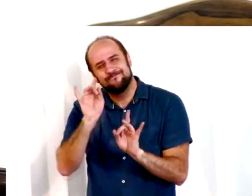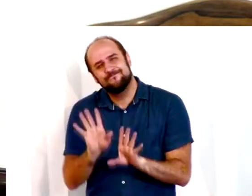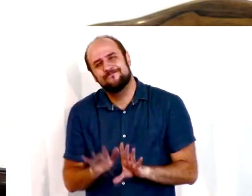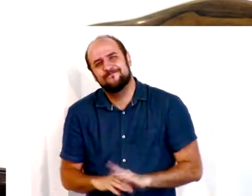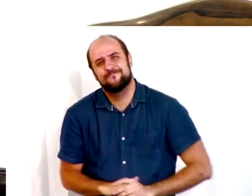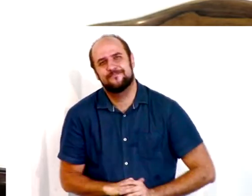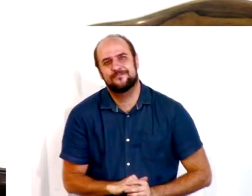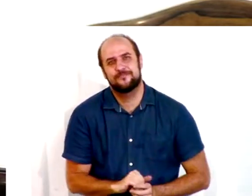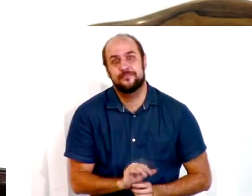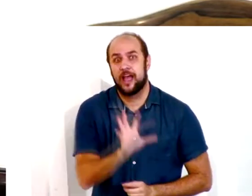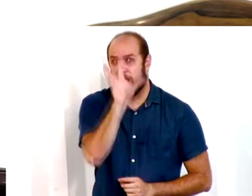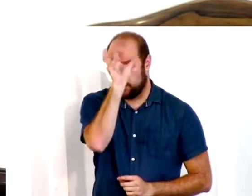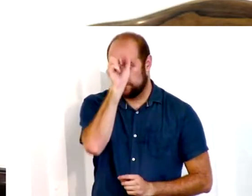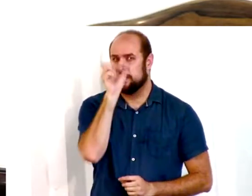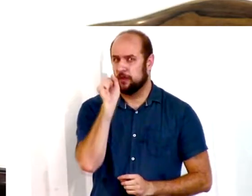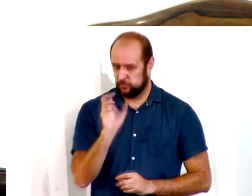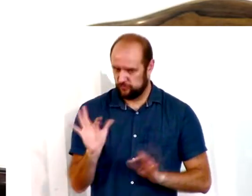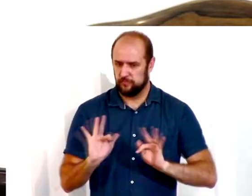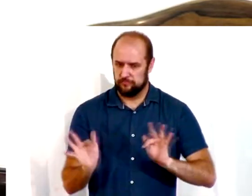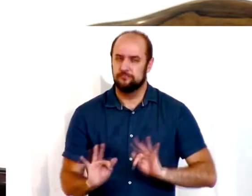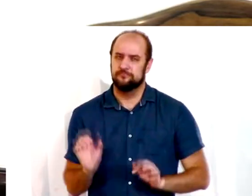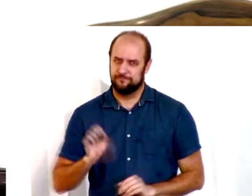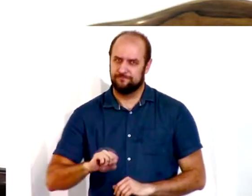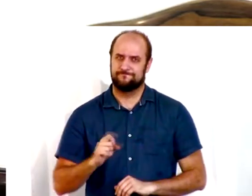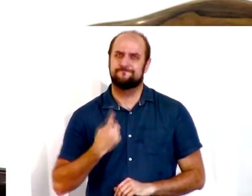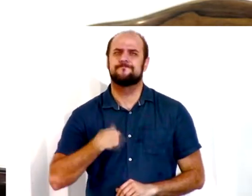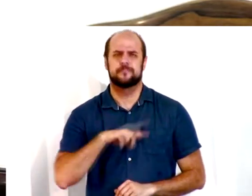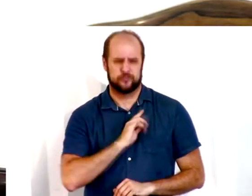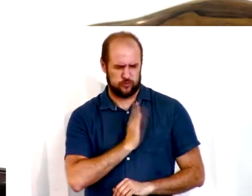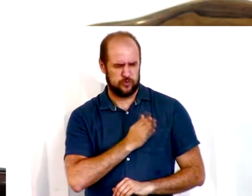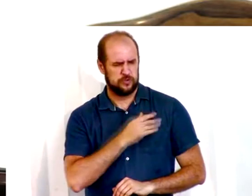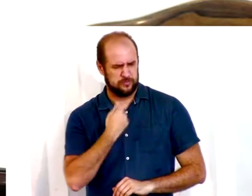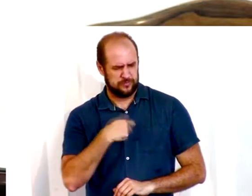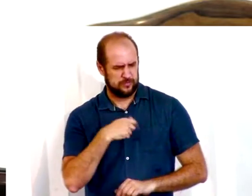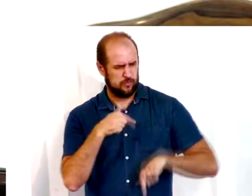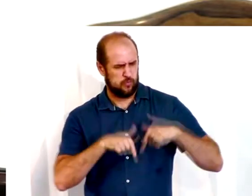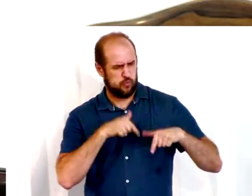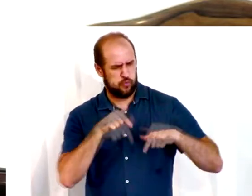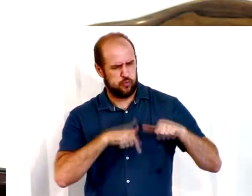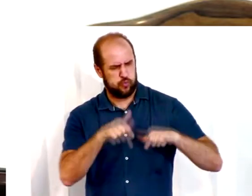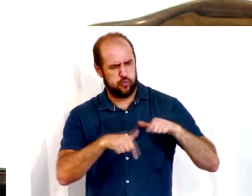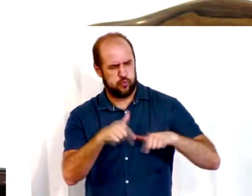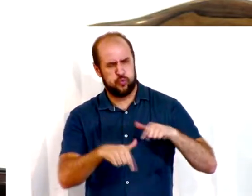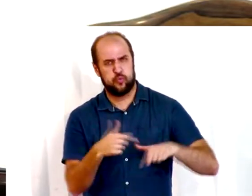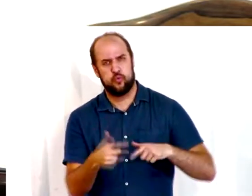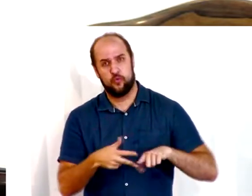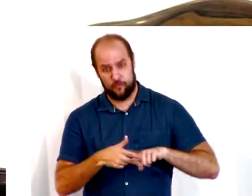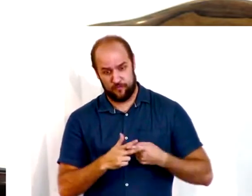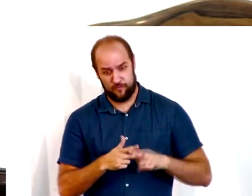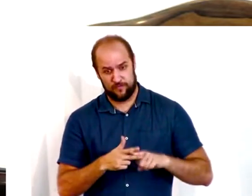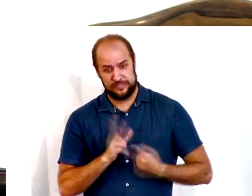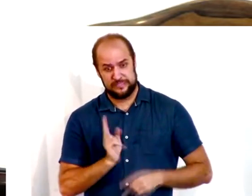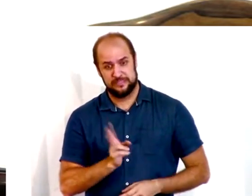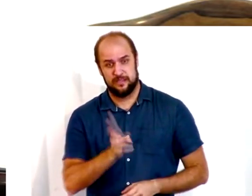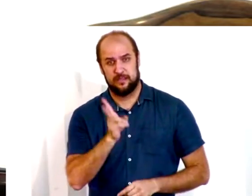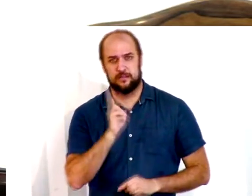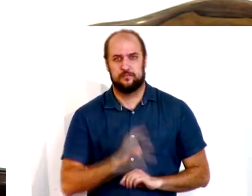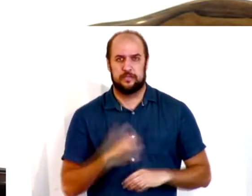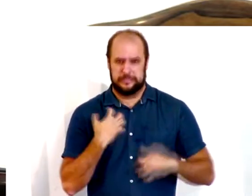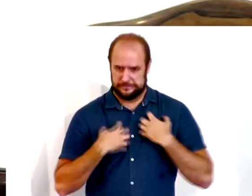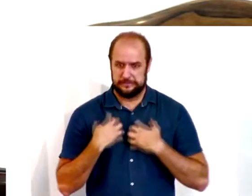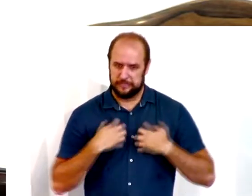sim aprendido. Nós precisamos trabalhar nisso. E as ferramentas se encontram nesses versículos anteriores, quando Paulo fala de